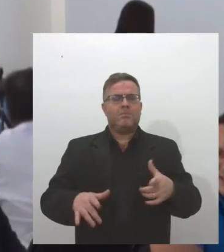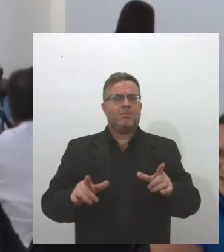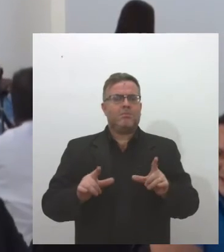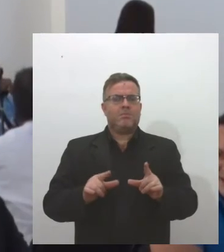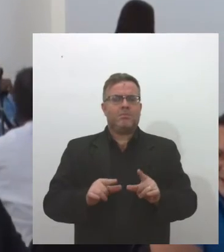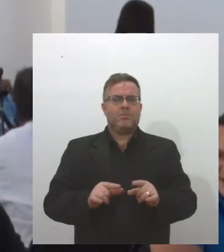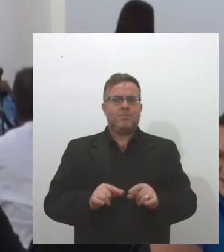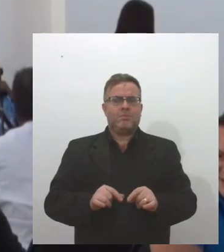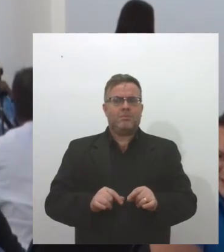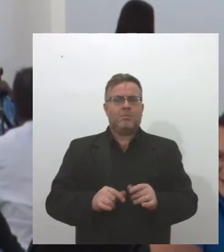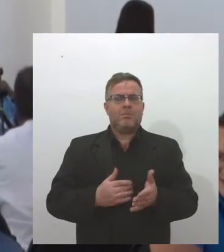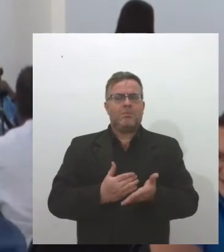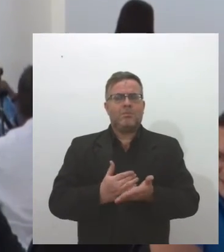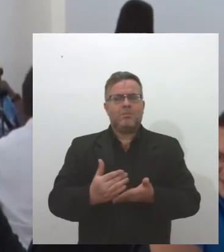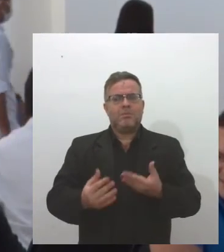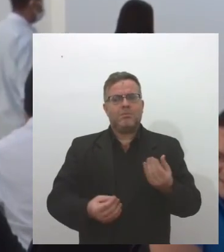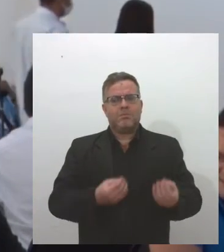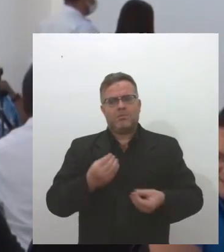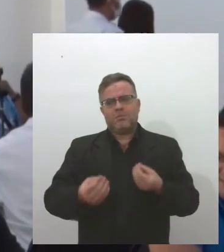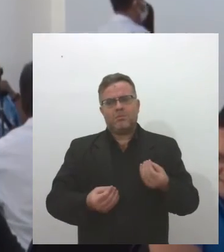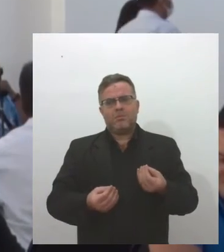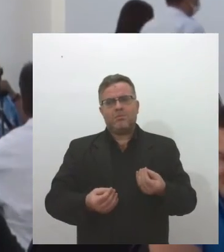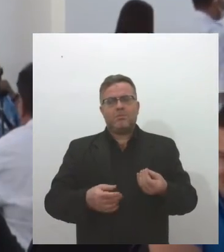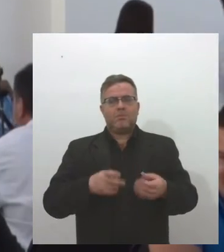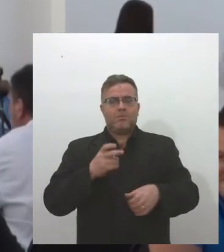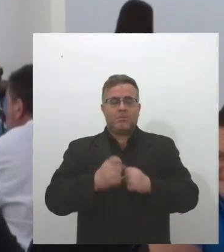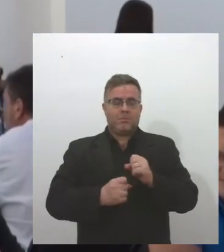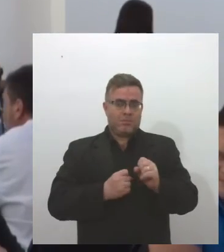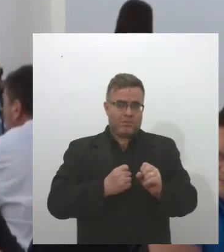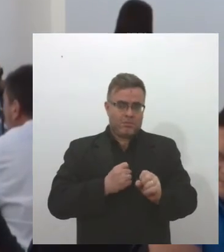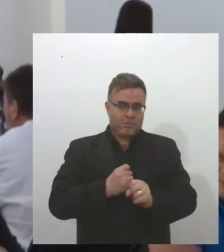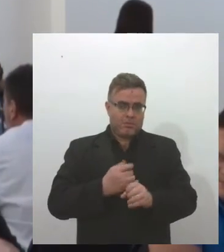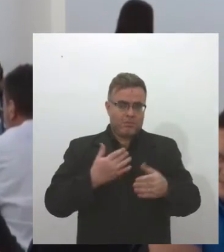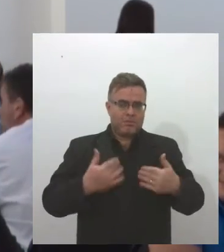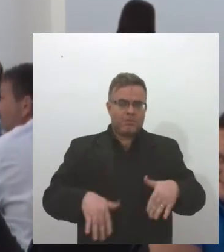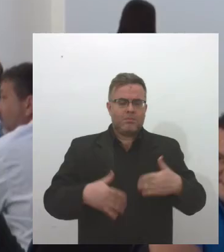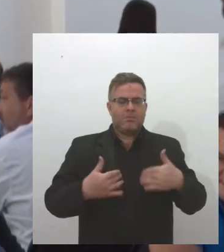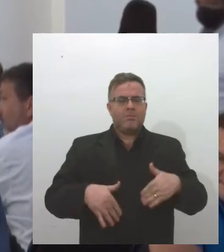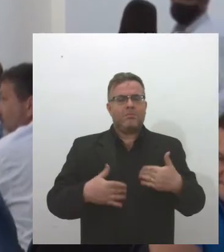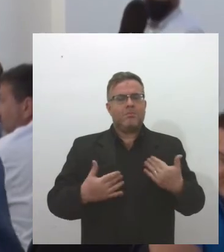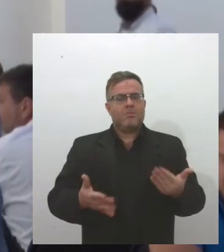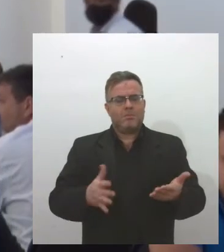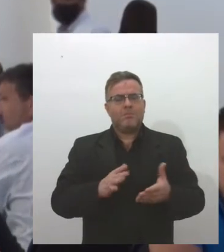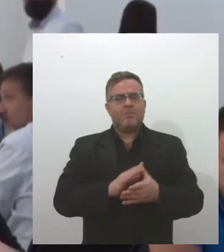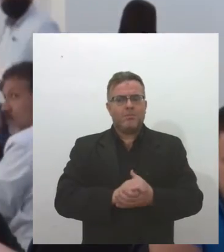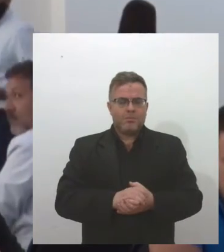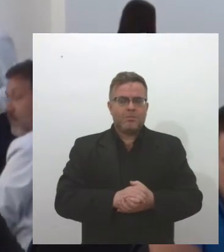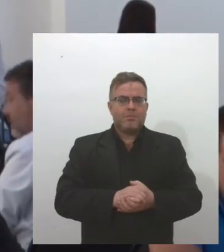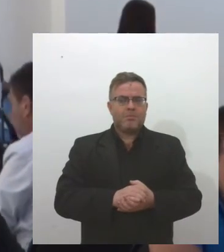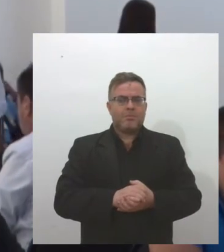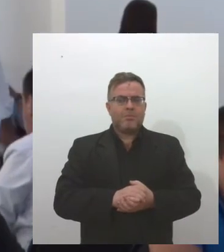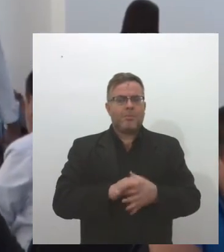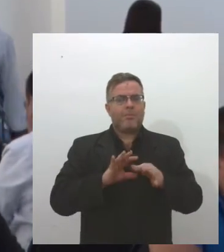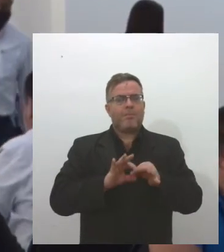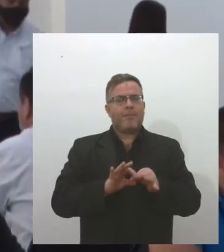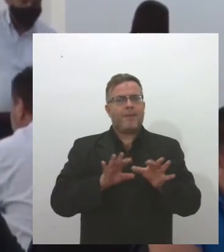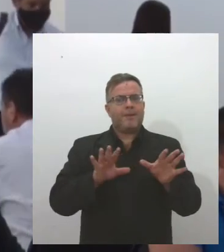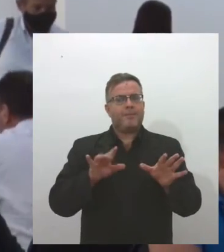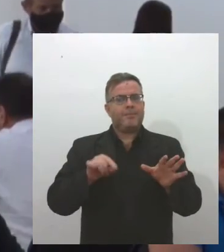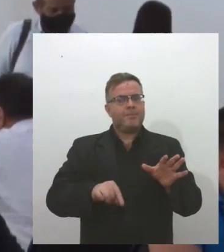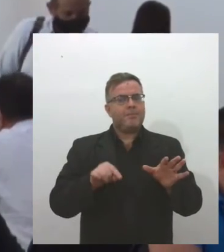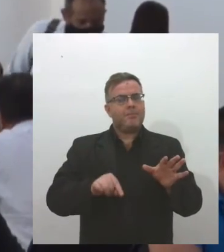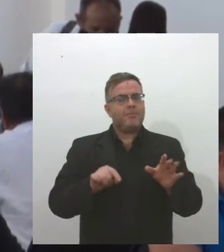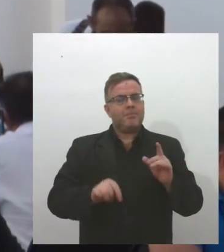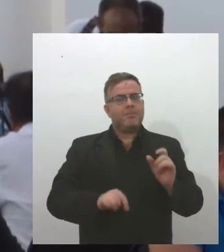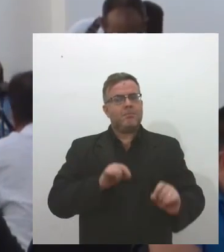quando começa, mas sim quando tem a segurança do período a iniciar, né? Liberar o evento em dezembro é interessante,